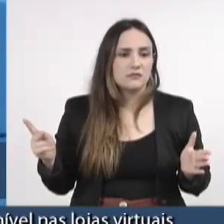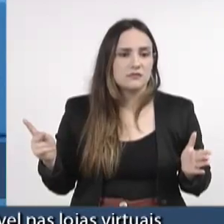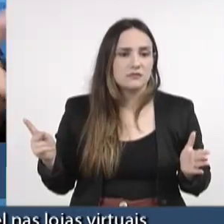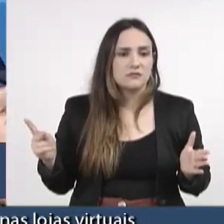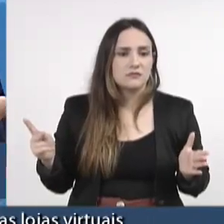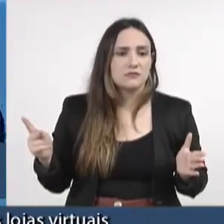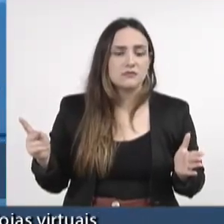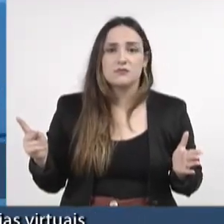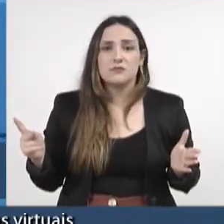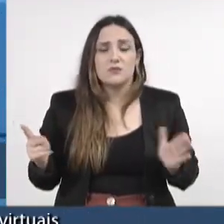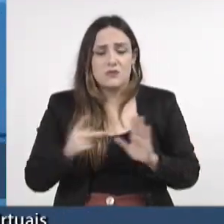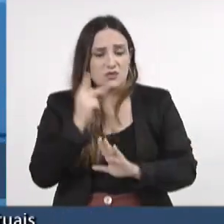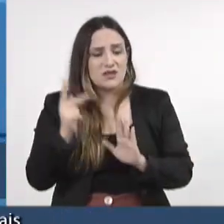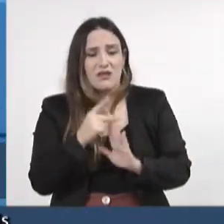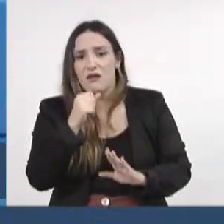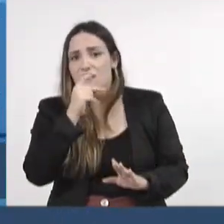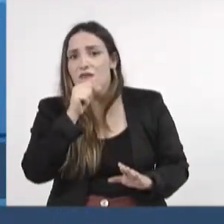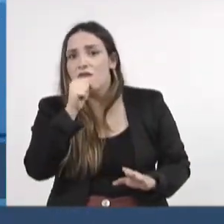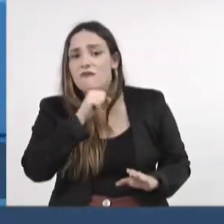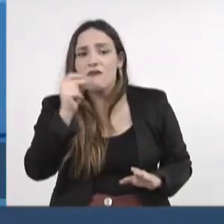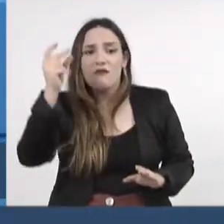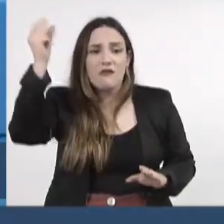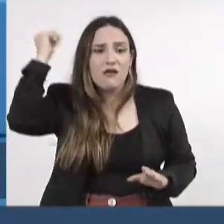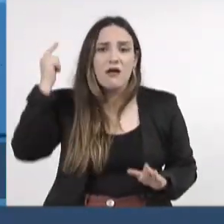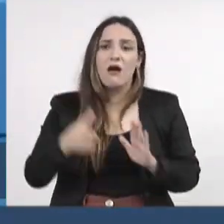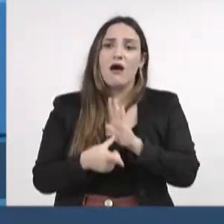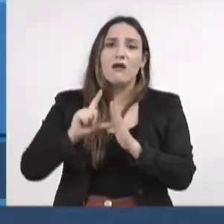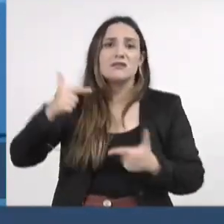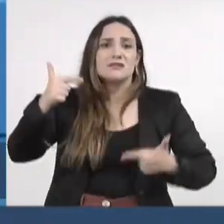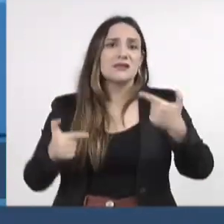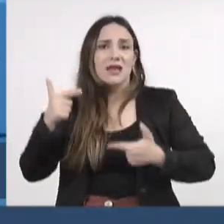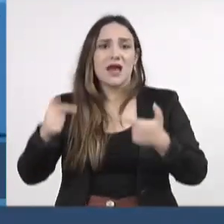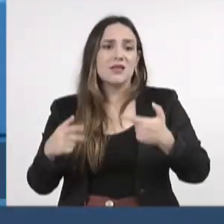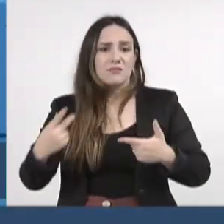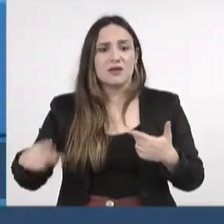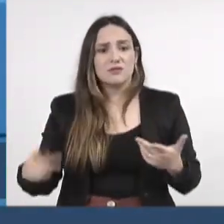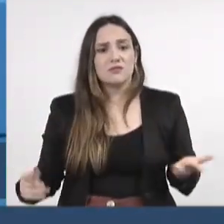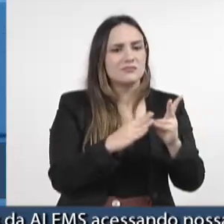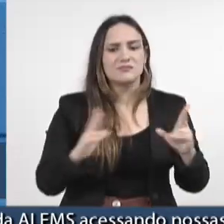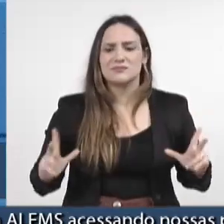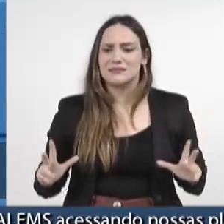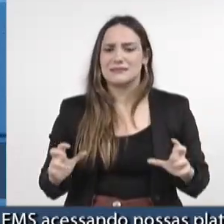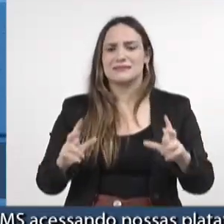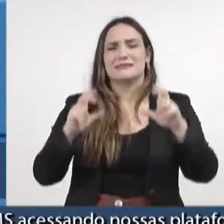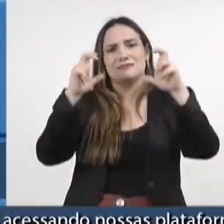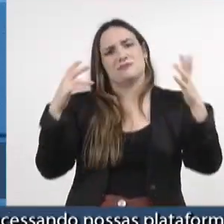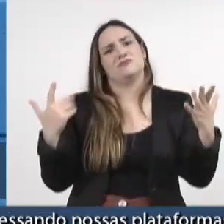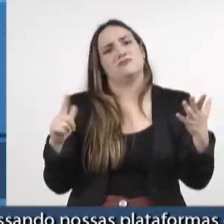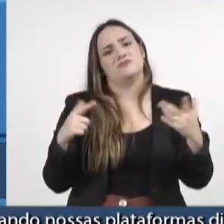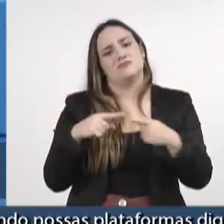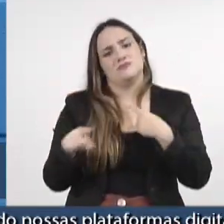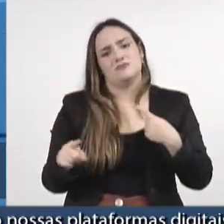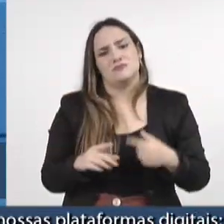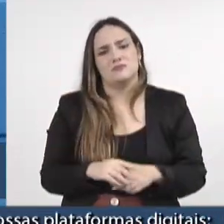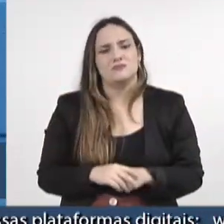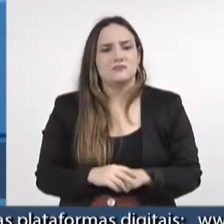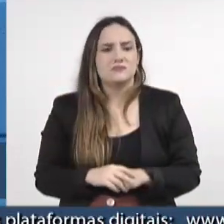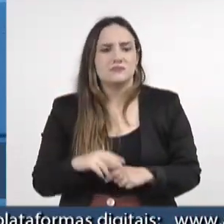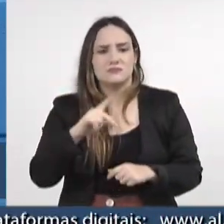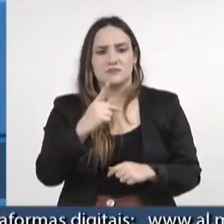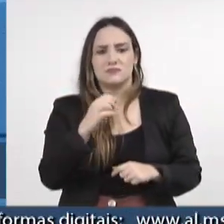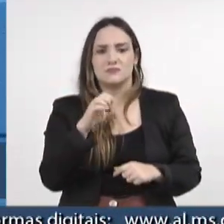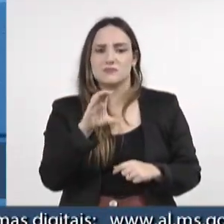no passado. Porque, senão, esse artigo seria uma licença para dizer que o Brasil todo seria indígena. Ocorre que existe